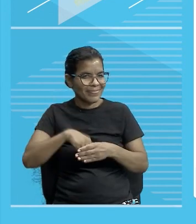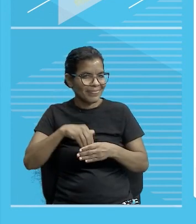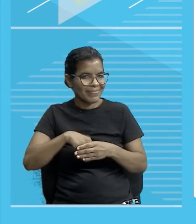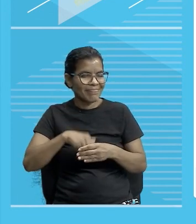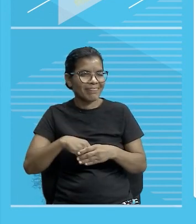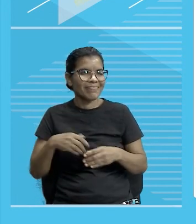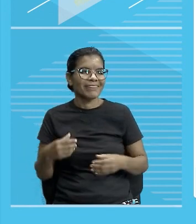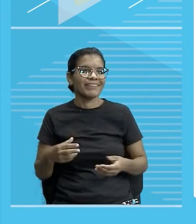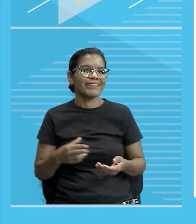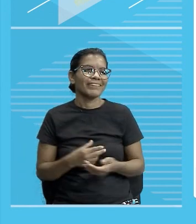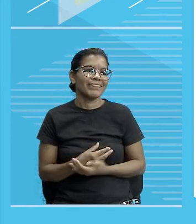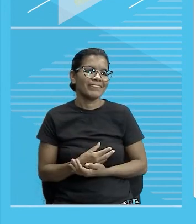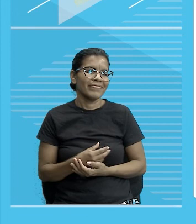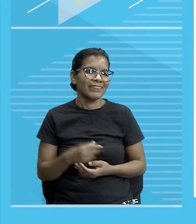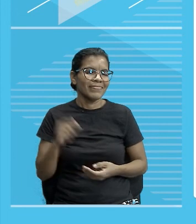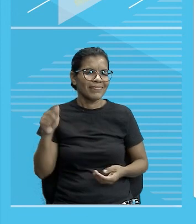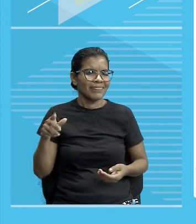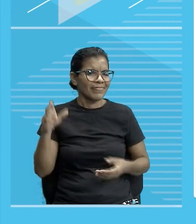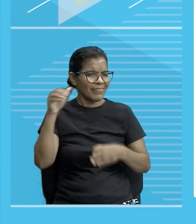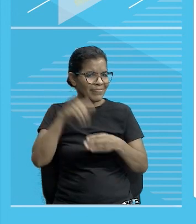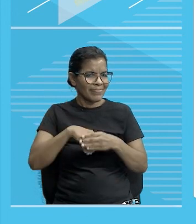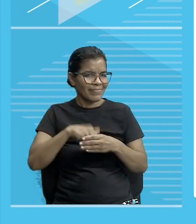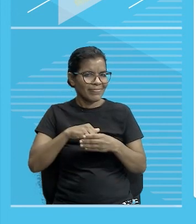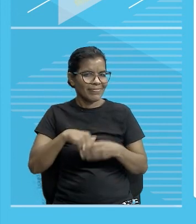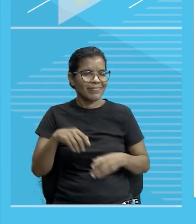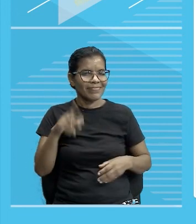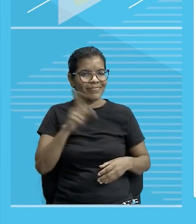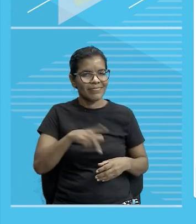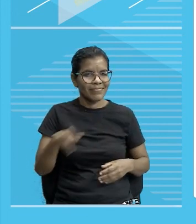vocês votava em mim